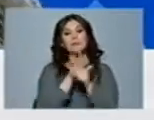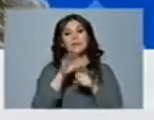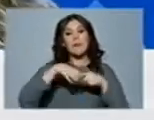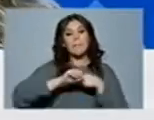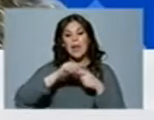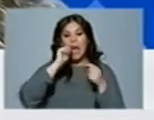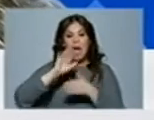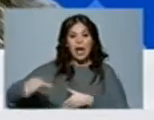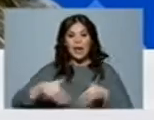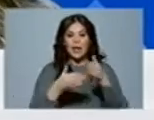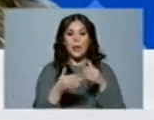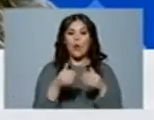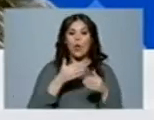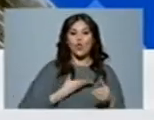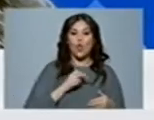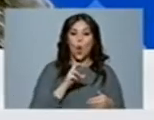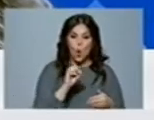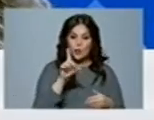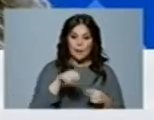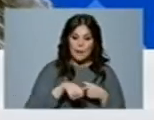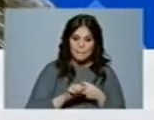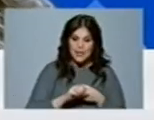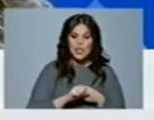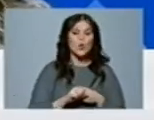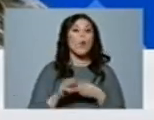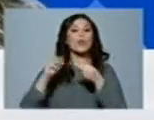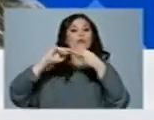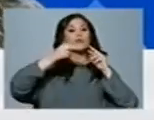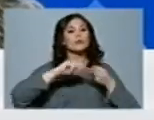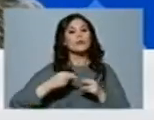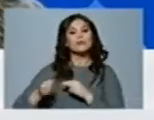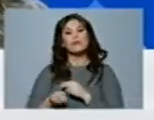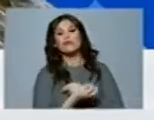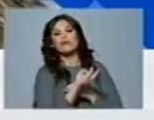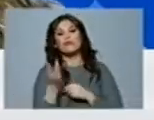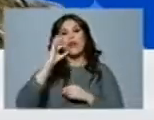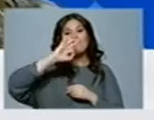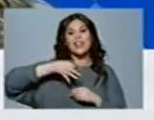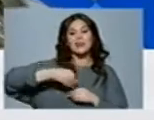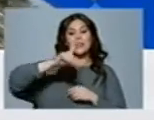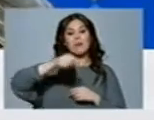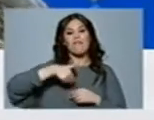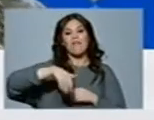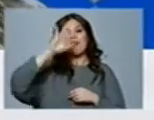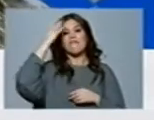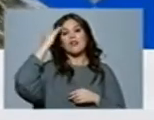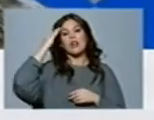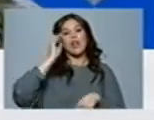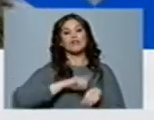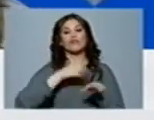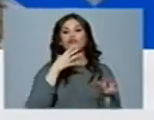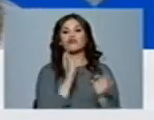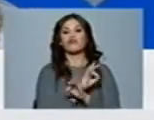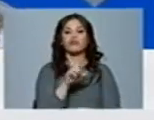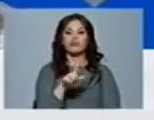Minho e o Rio Douro, por isso existe aqui um conjunto de municípios que apresentam estes fins de semana agora em fevereiro, que é uma época excelente para a